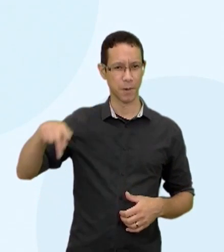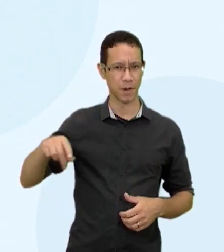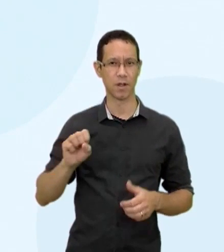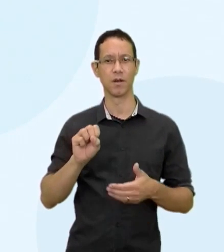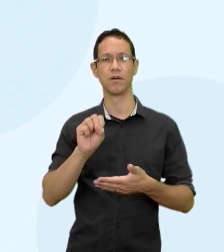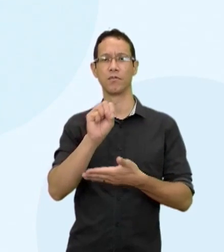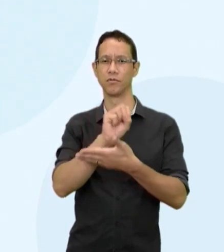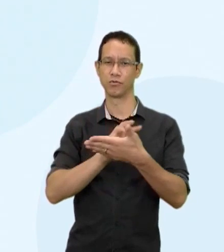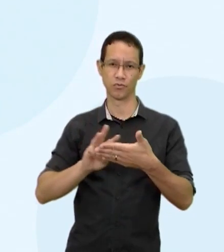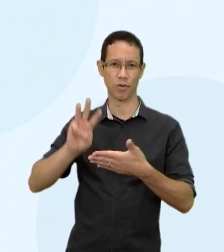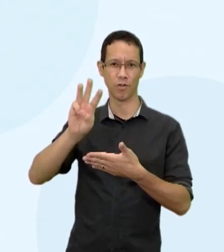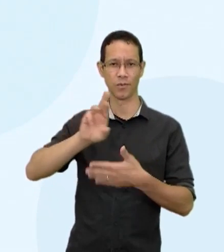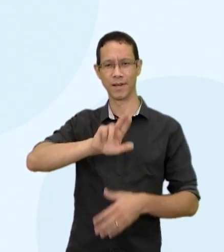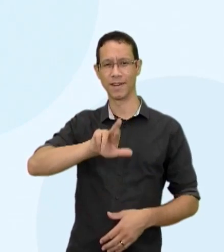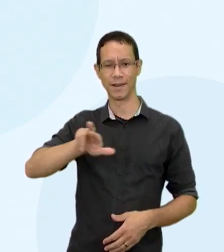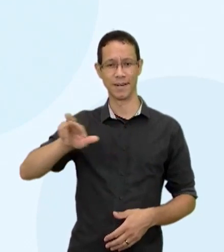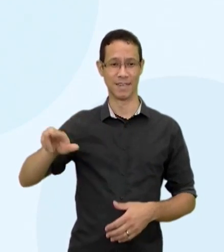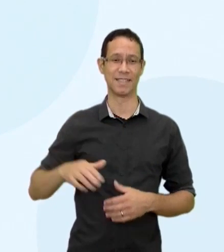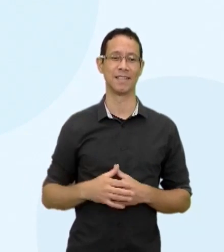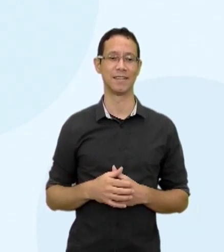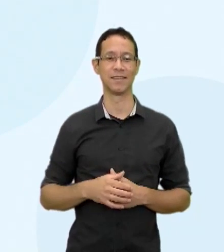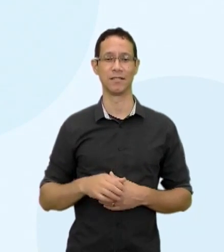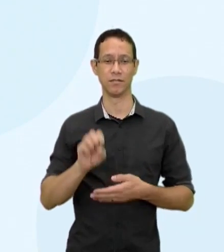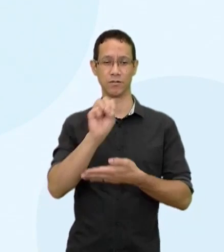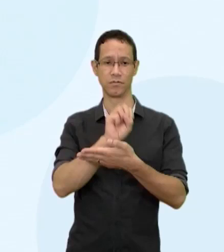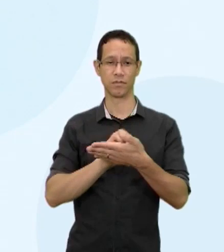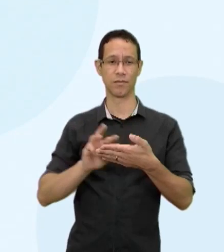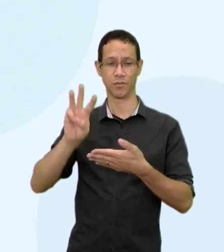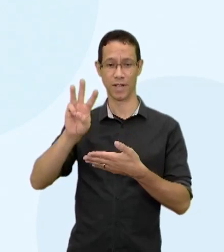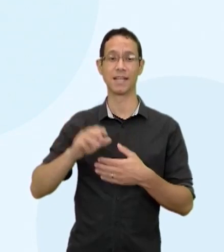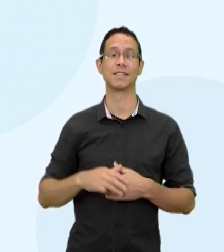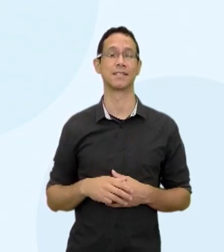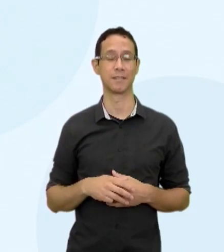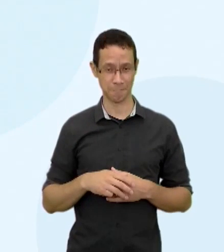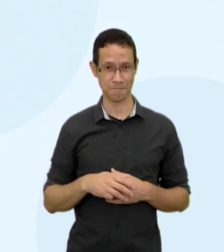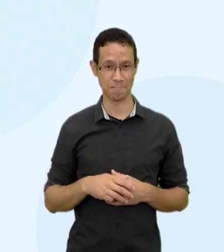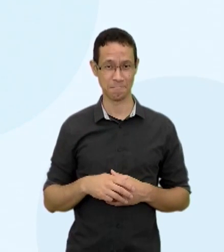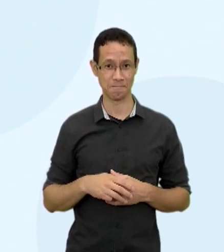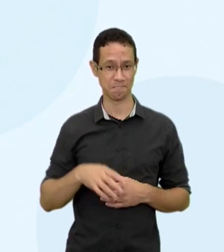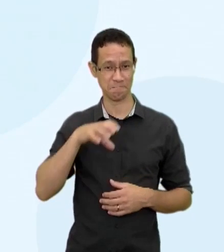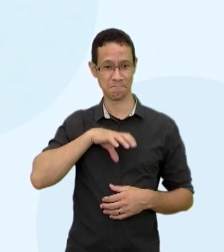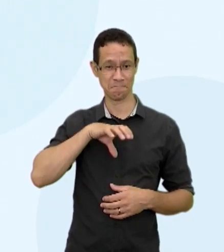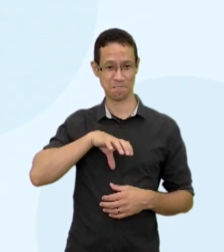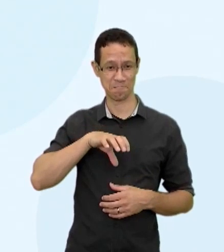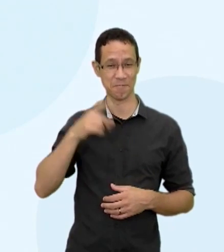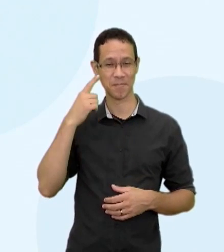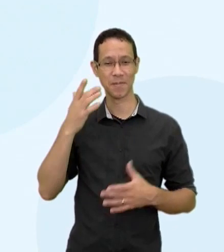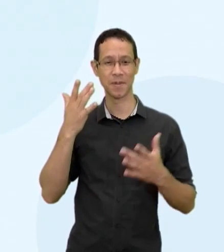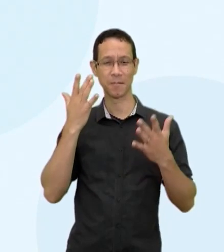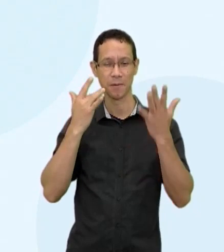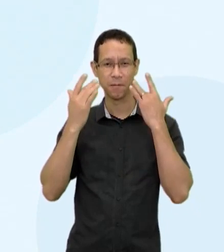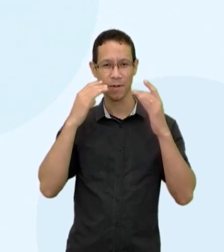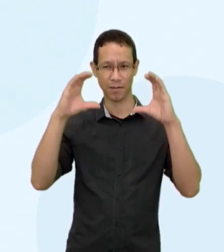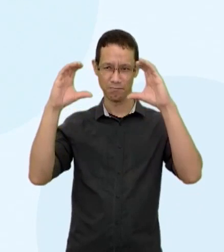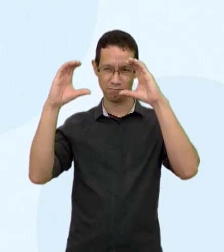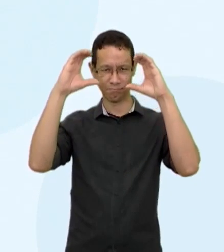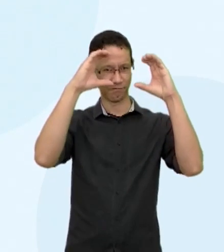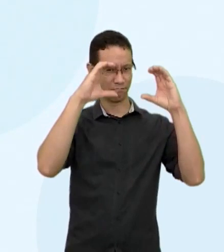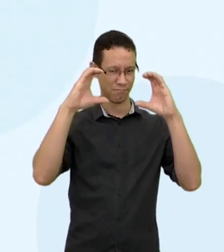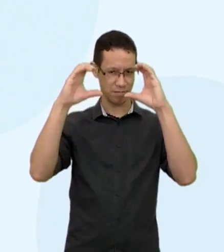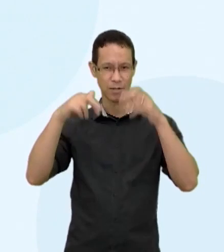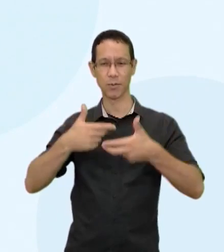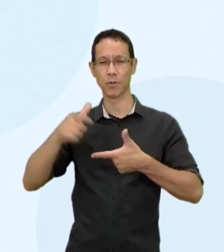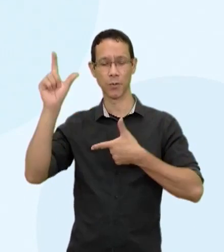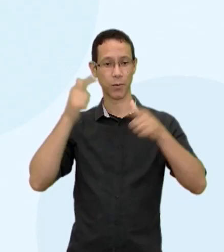softwares, olha bacana, plural bem certinho, como softwares, portuguesado, de simulação e de realidade virtual, entre